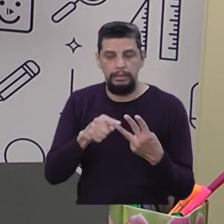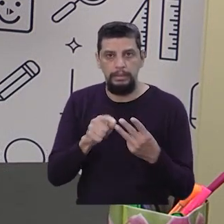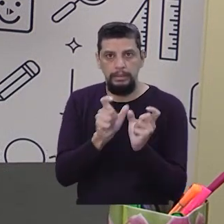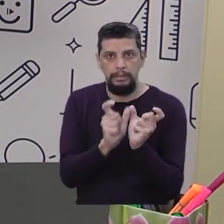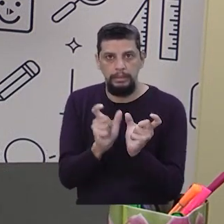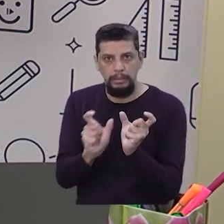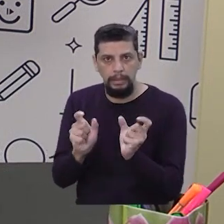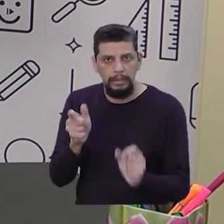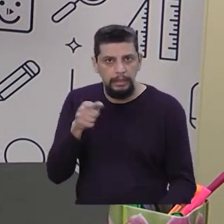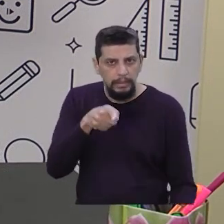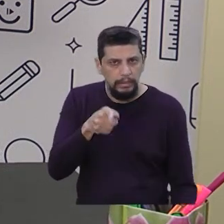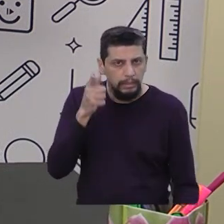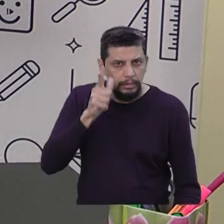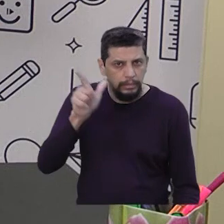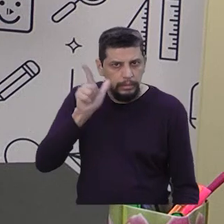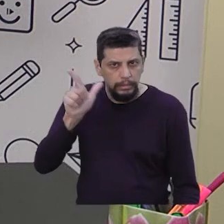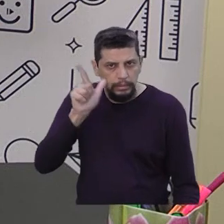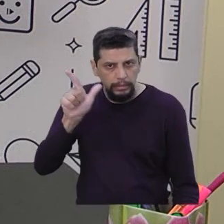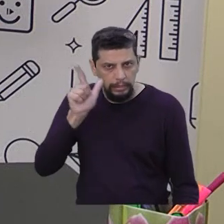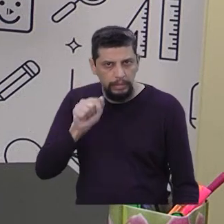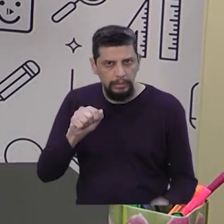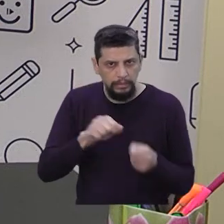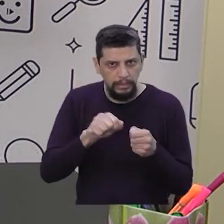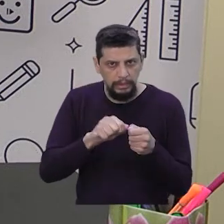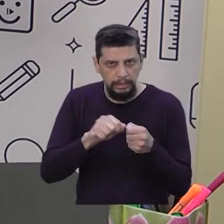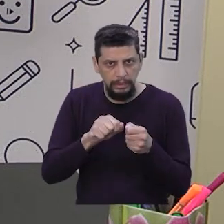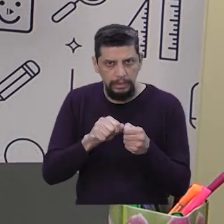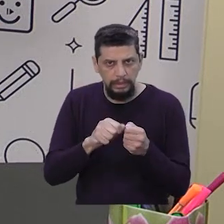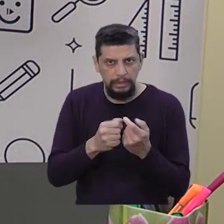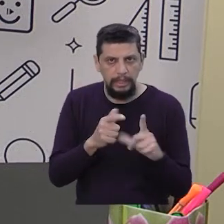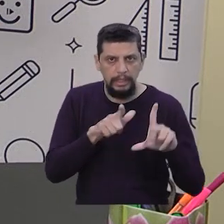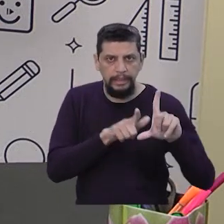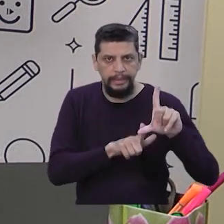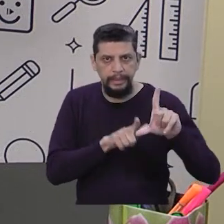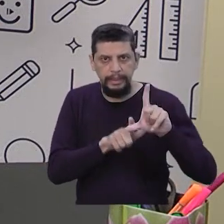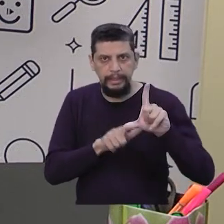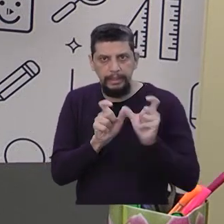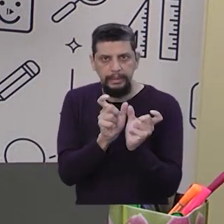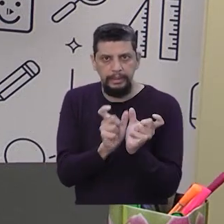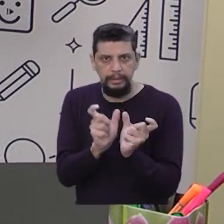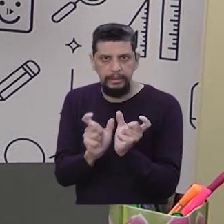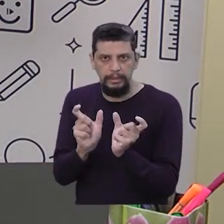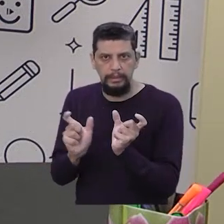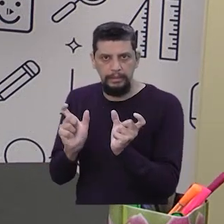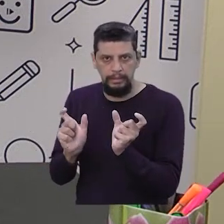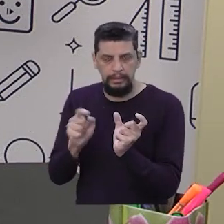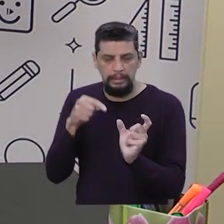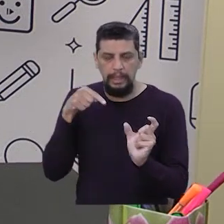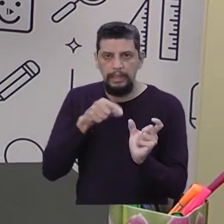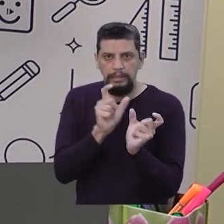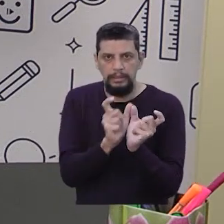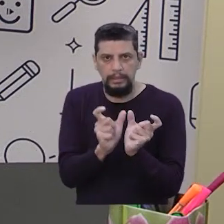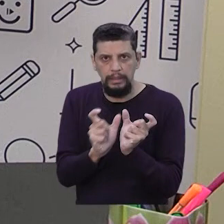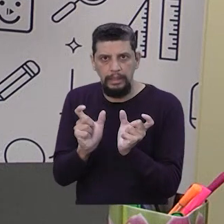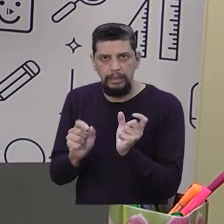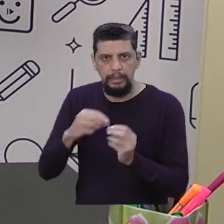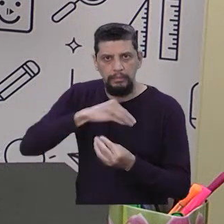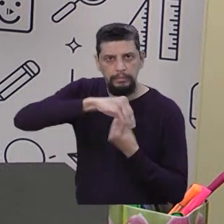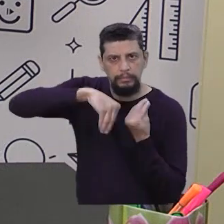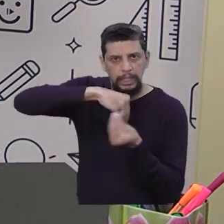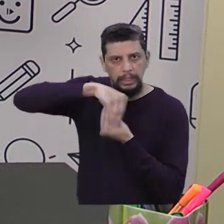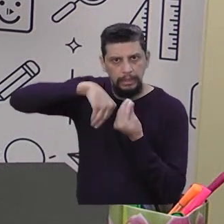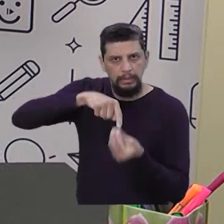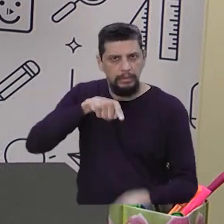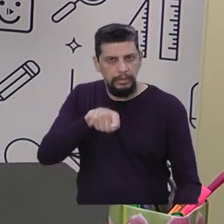E vocês conseguiram localizar naquelas letrinhas, naquelas sílabas, desculpa, naquelas sílabas que